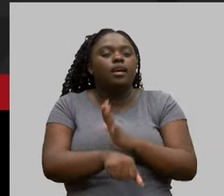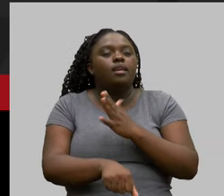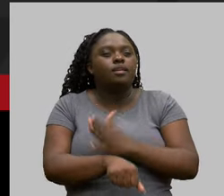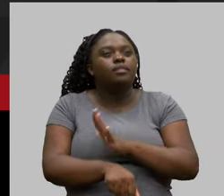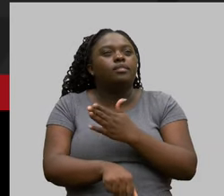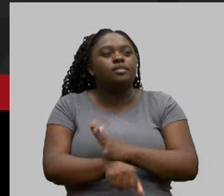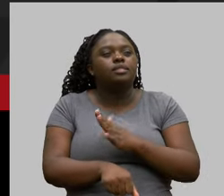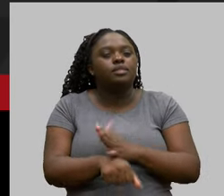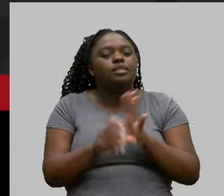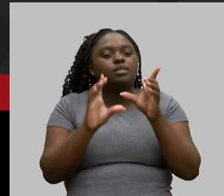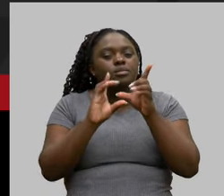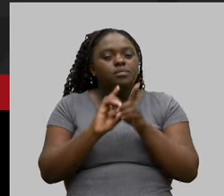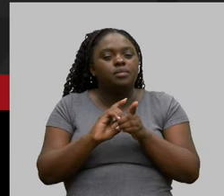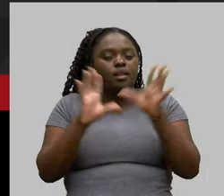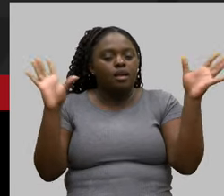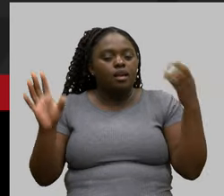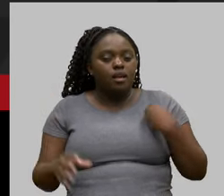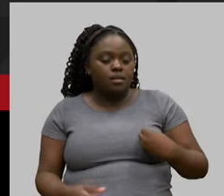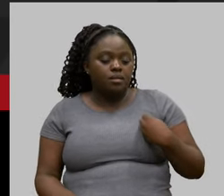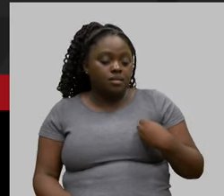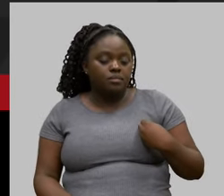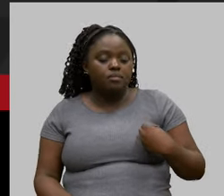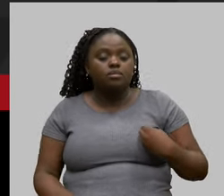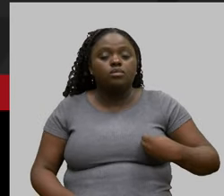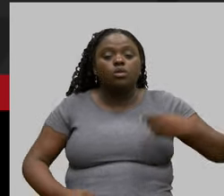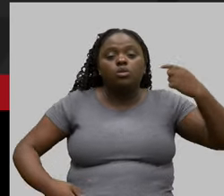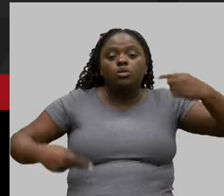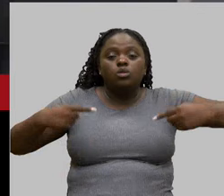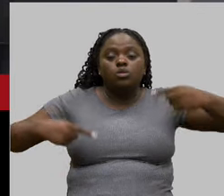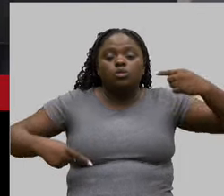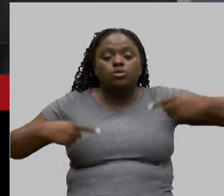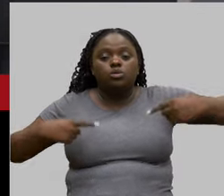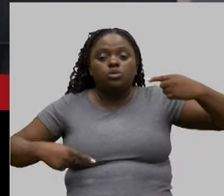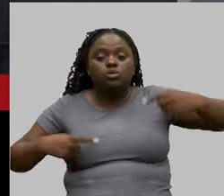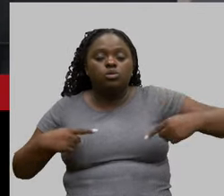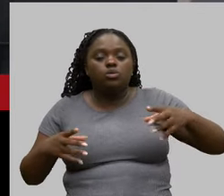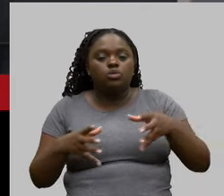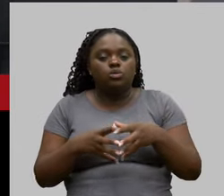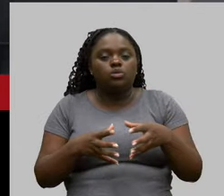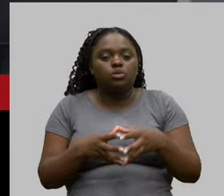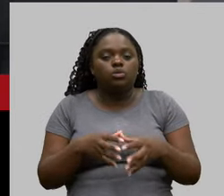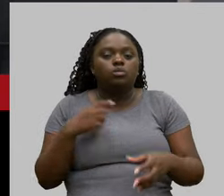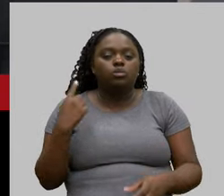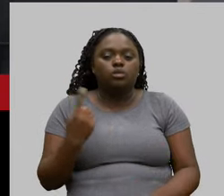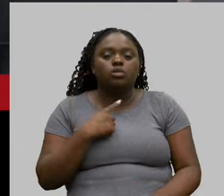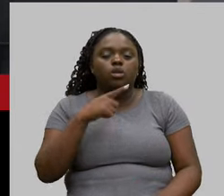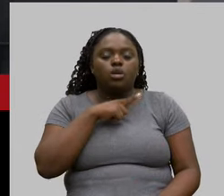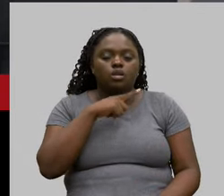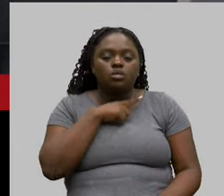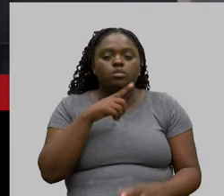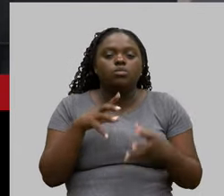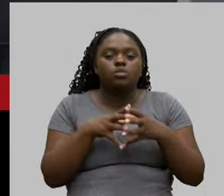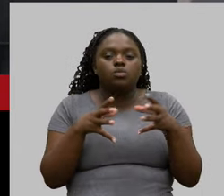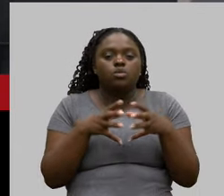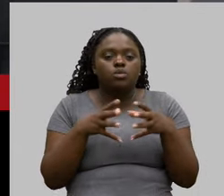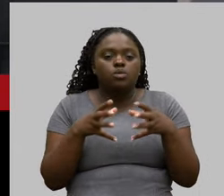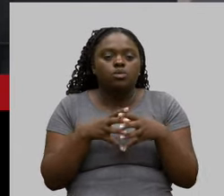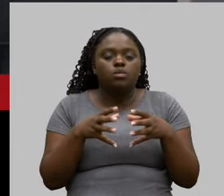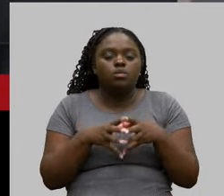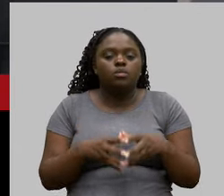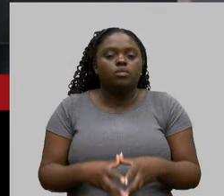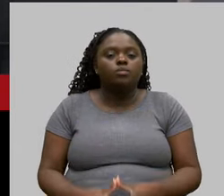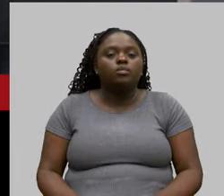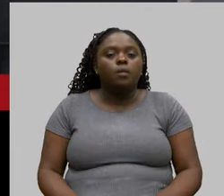Democracia da parte participação Disc escutar de construir coletivamente nós temos nossos órgãos colegiados e aí eu destaquei